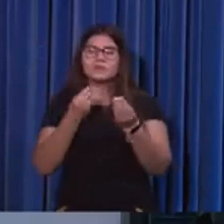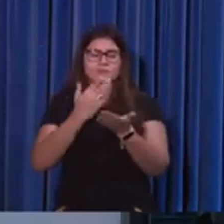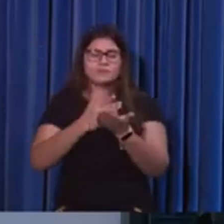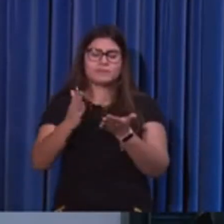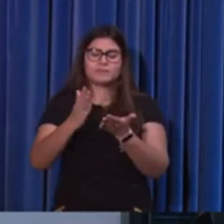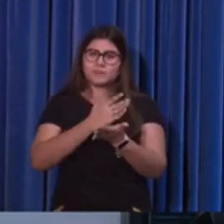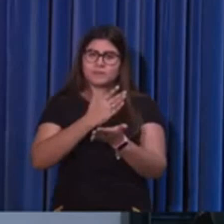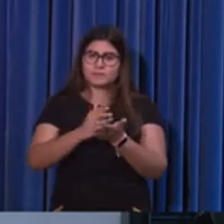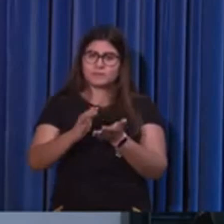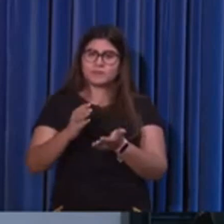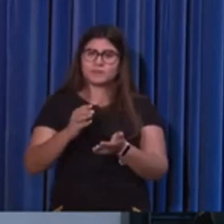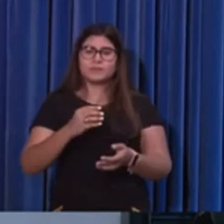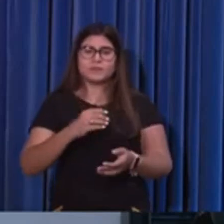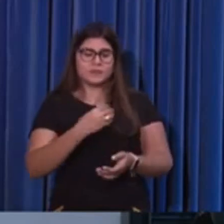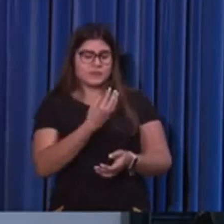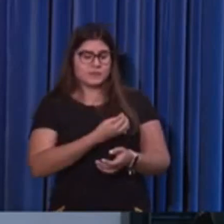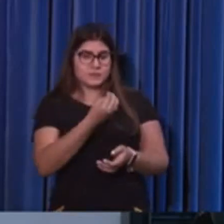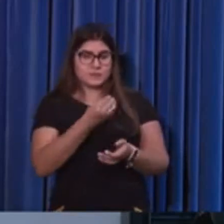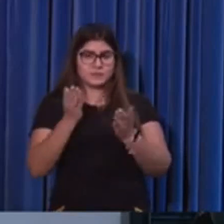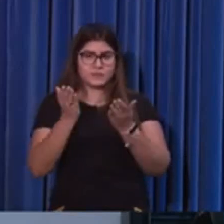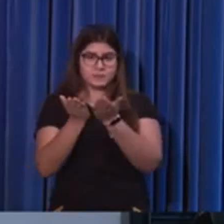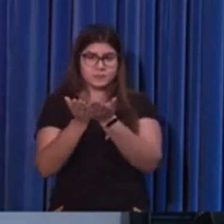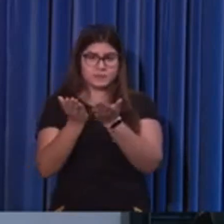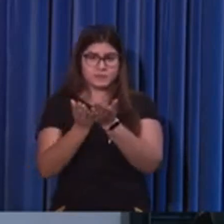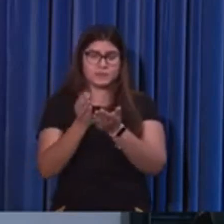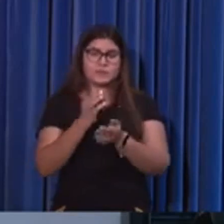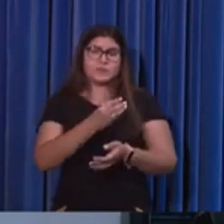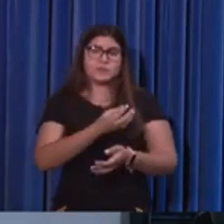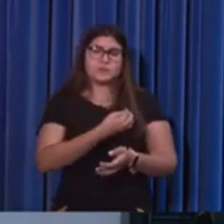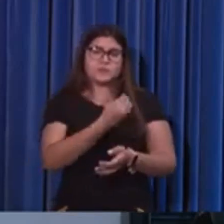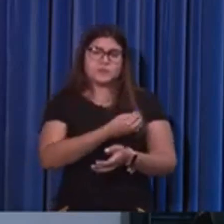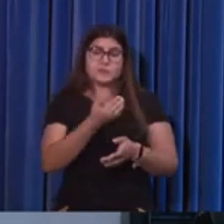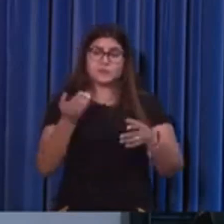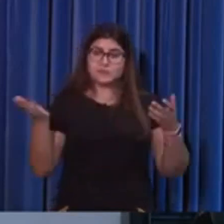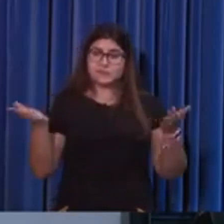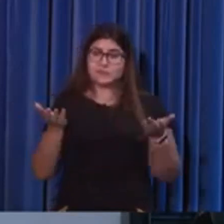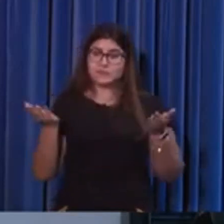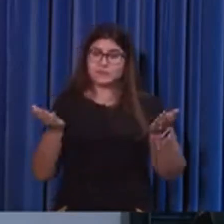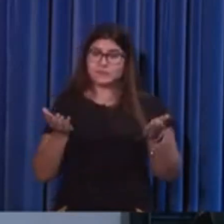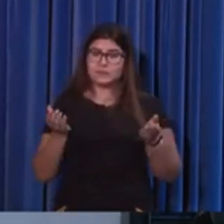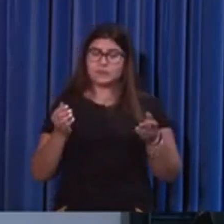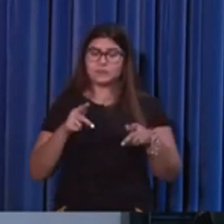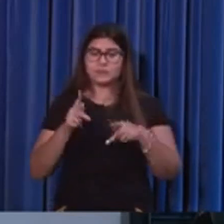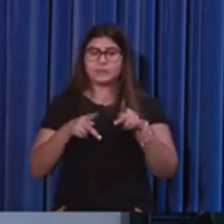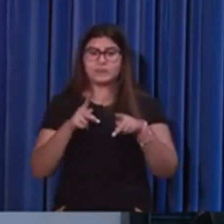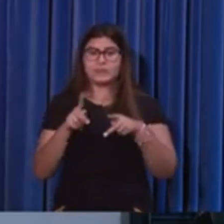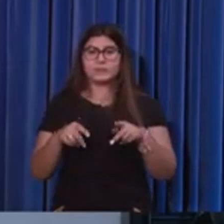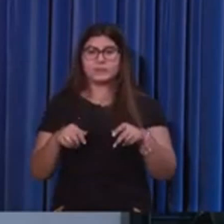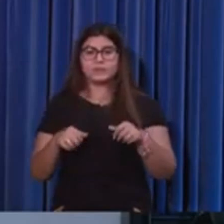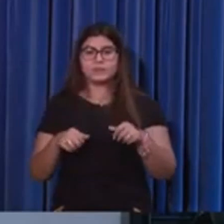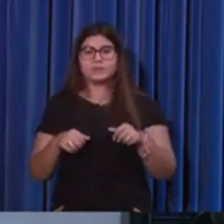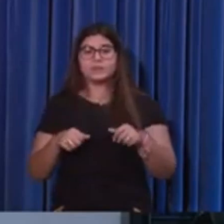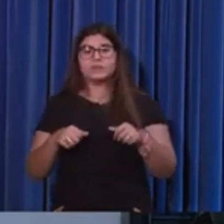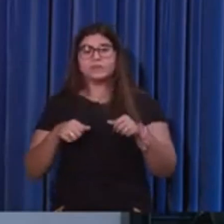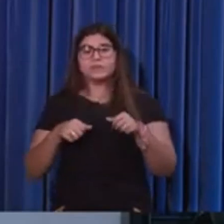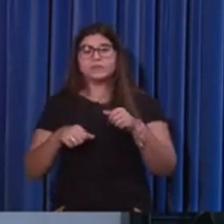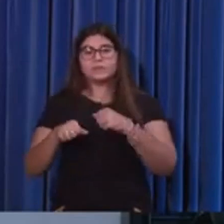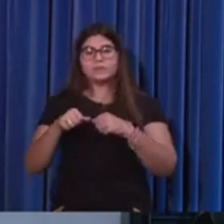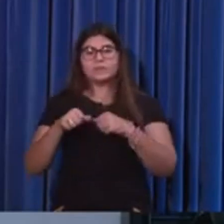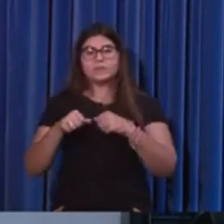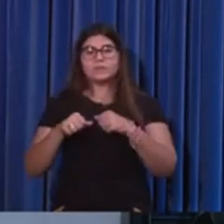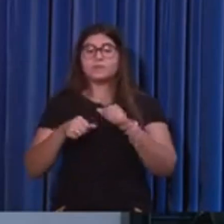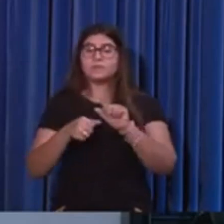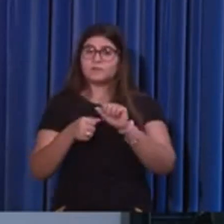vida secular para aqueles que foram feitos filhos de Deus. Se alguém pensa o contrário, ainda